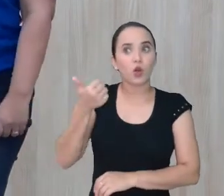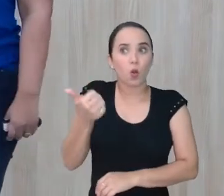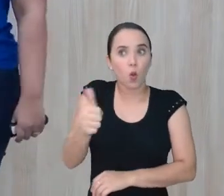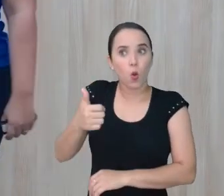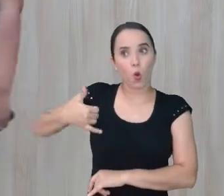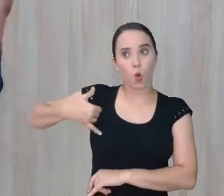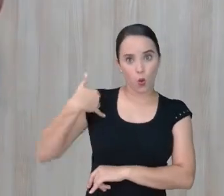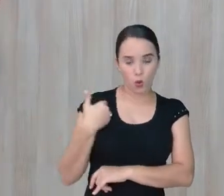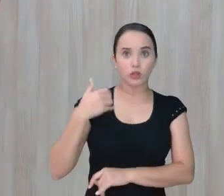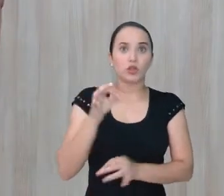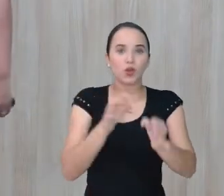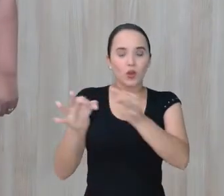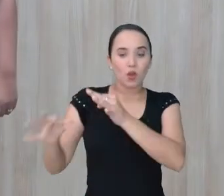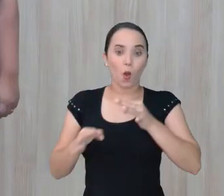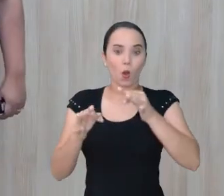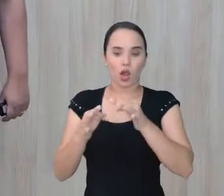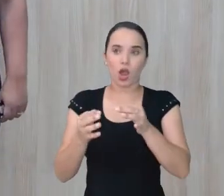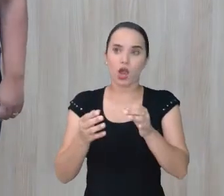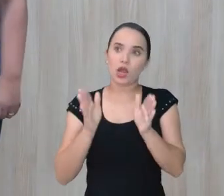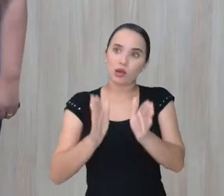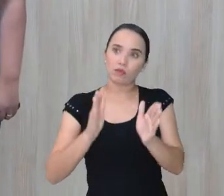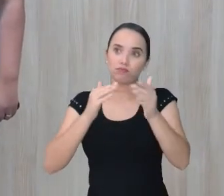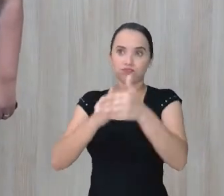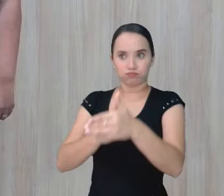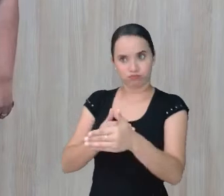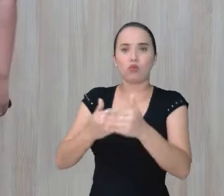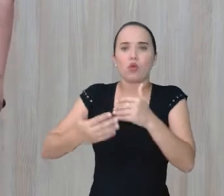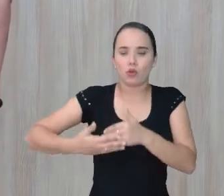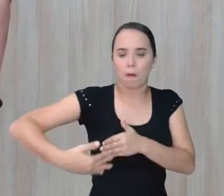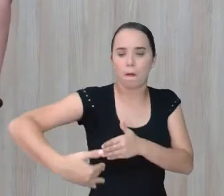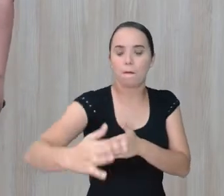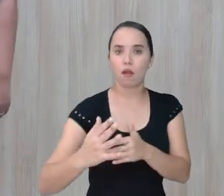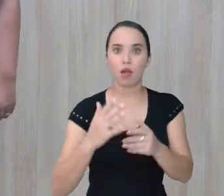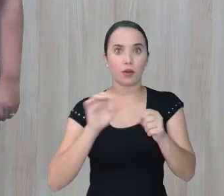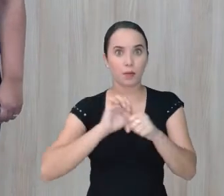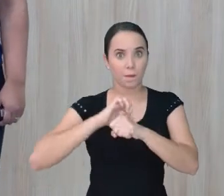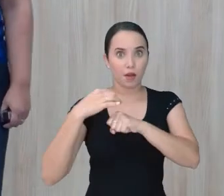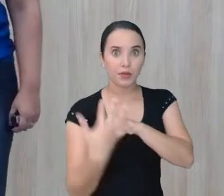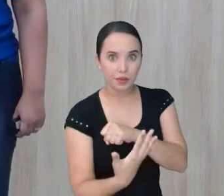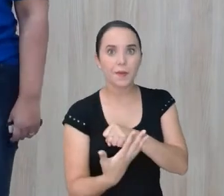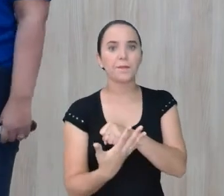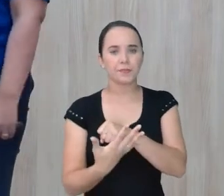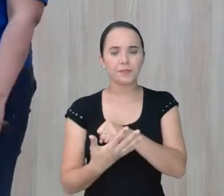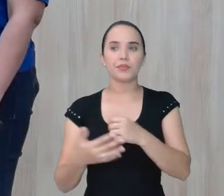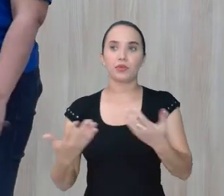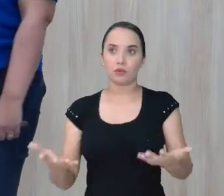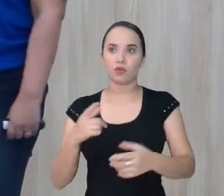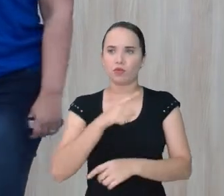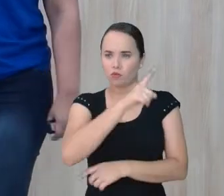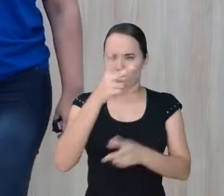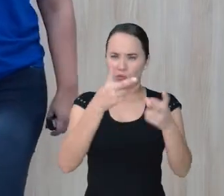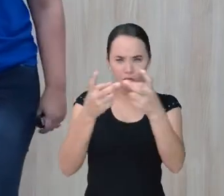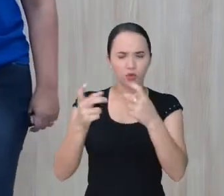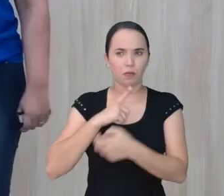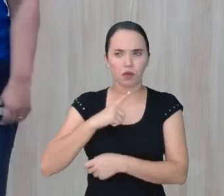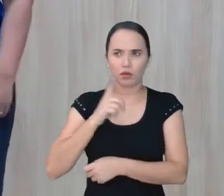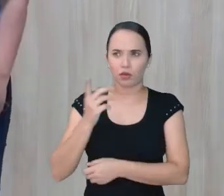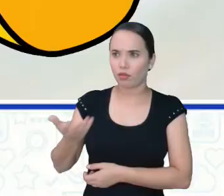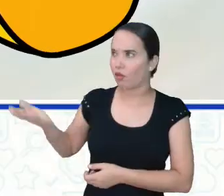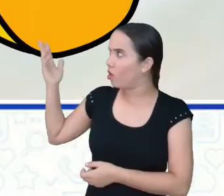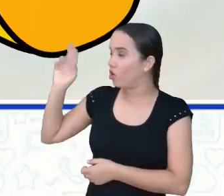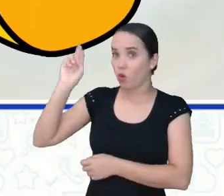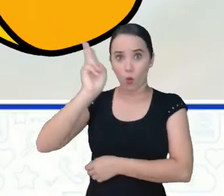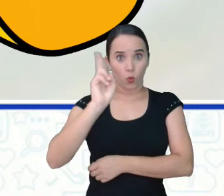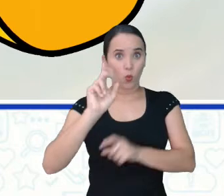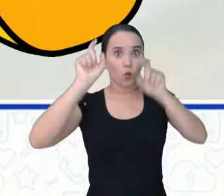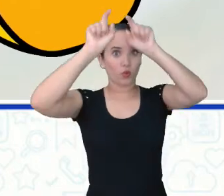faz marmitas para sem-teto durante a pandemia. Como vocês estão vendo, a gente tem um título, a gente tem um título que